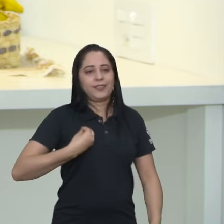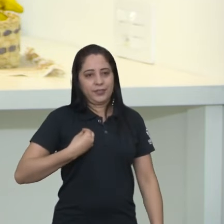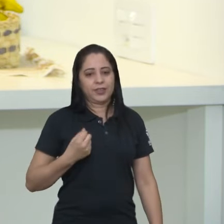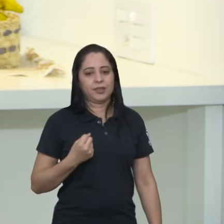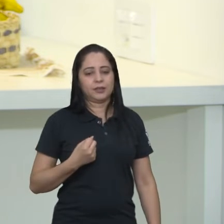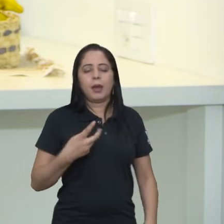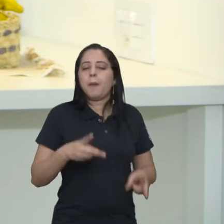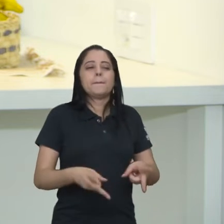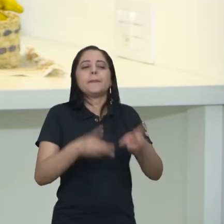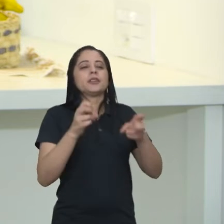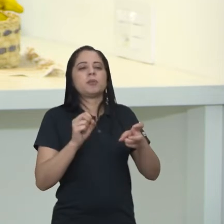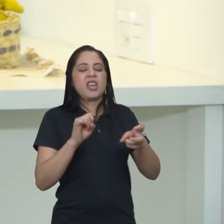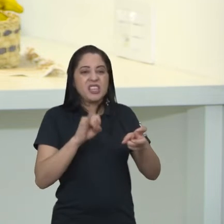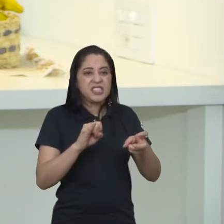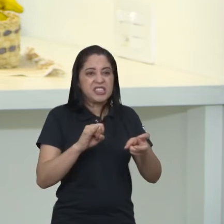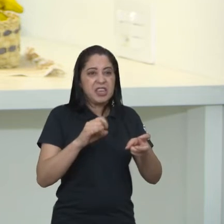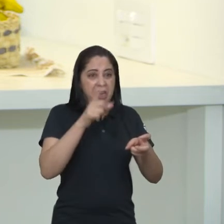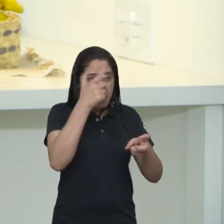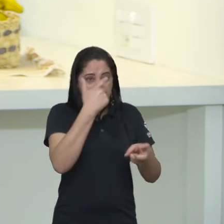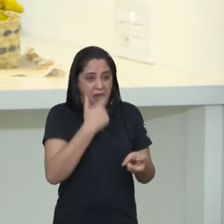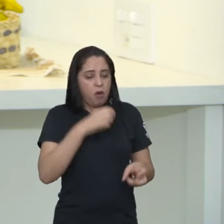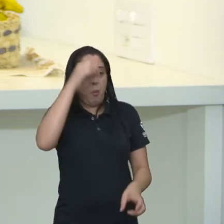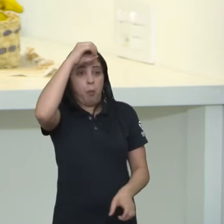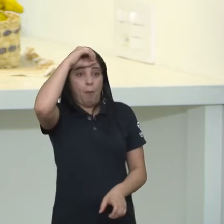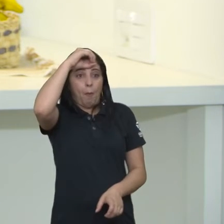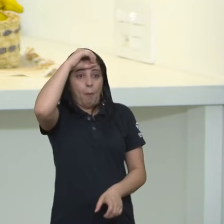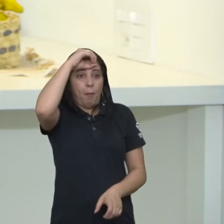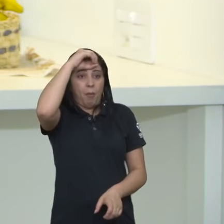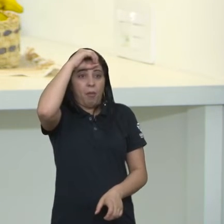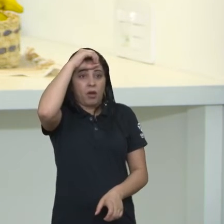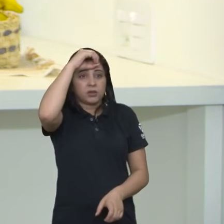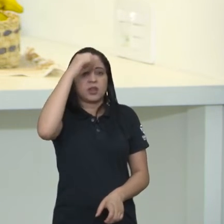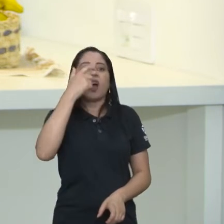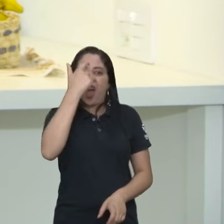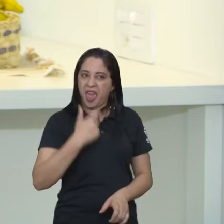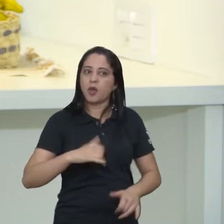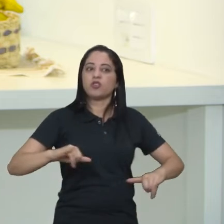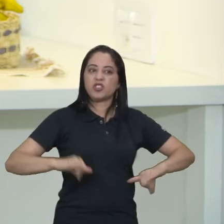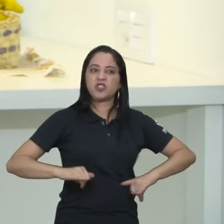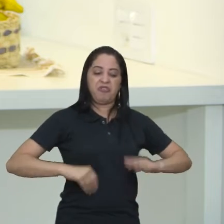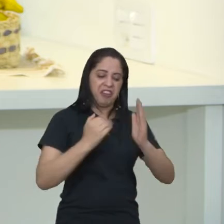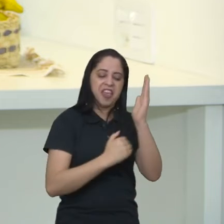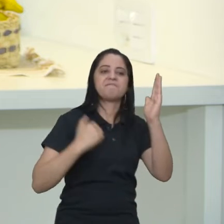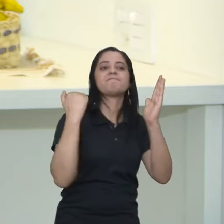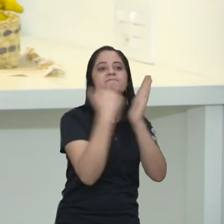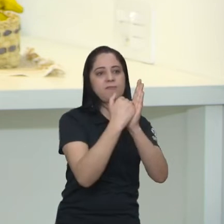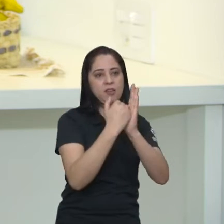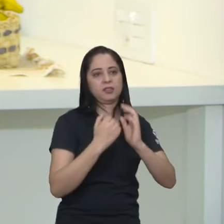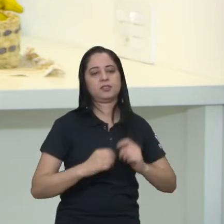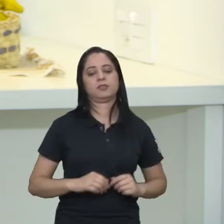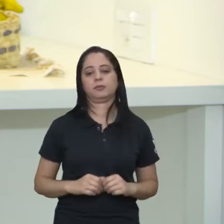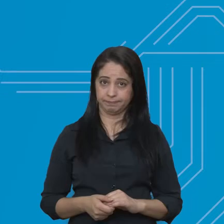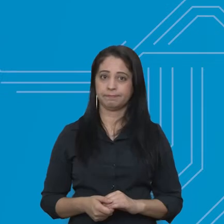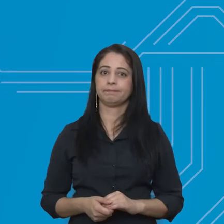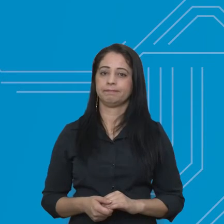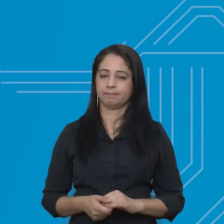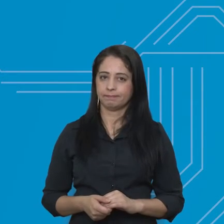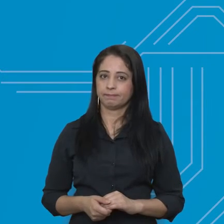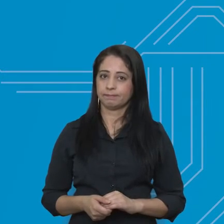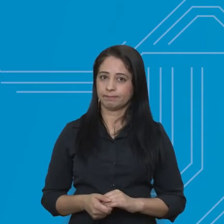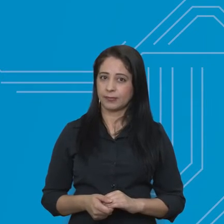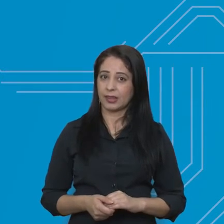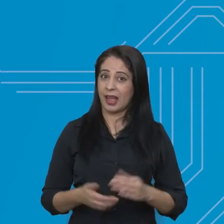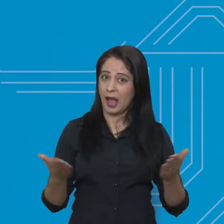muito, porque eu vejo que se eu não tivesse a informação no momento, eu teria sofrido muito mais violência. E já